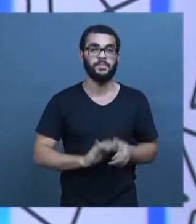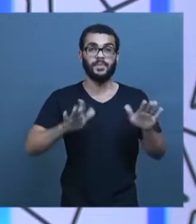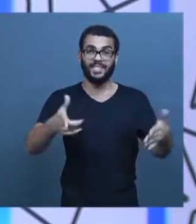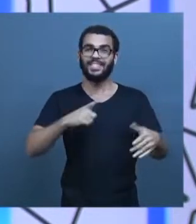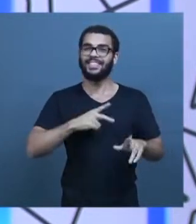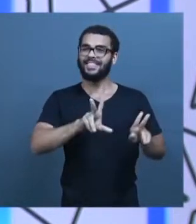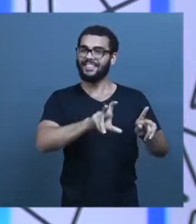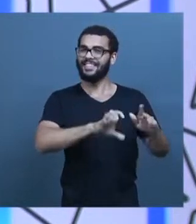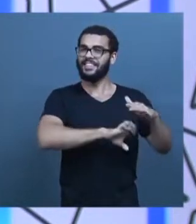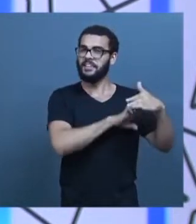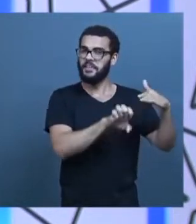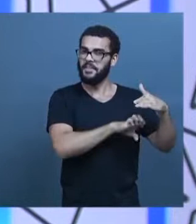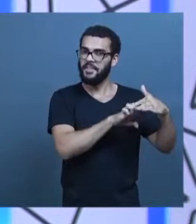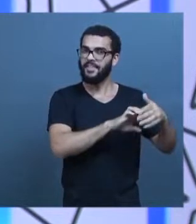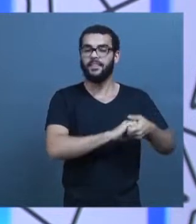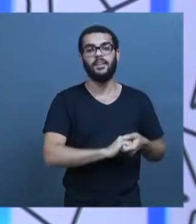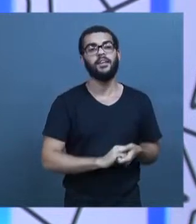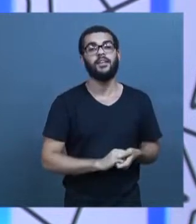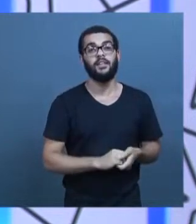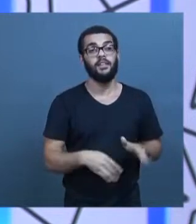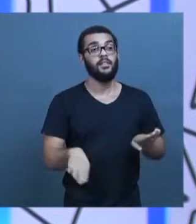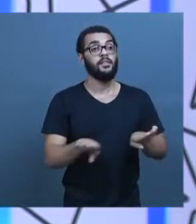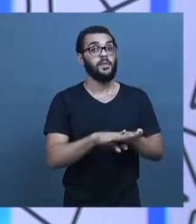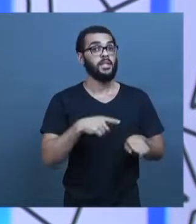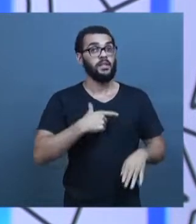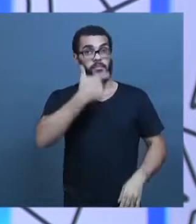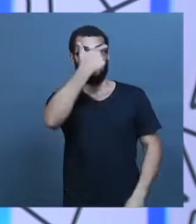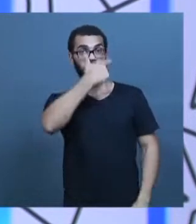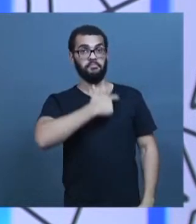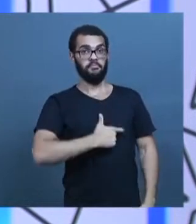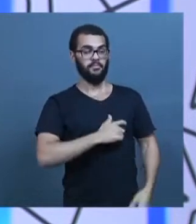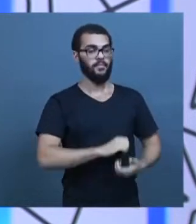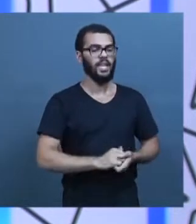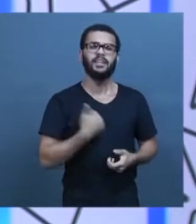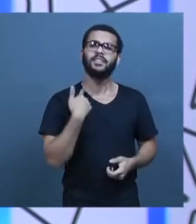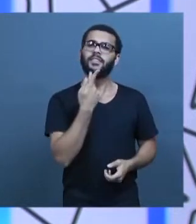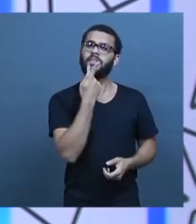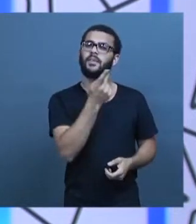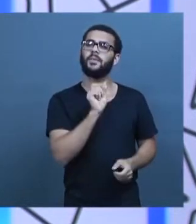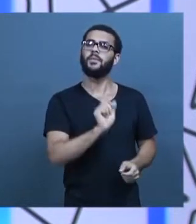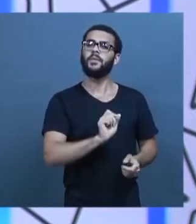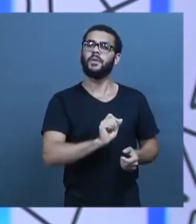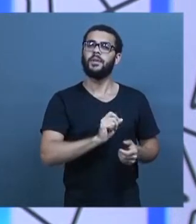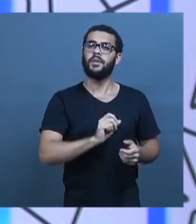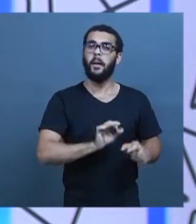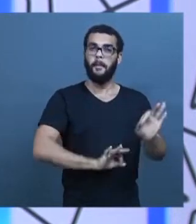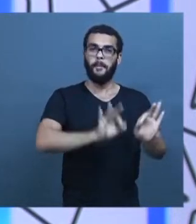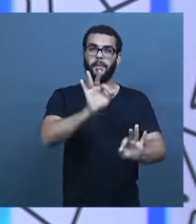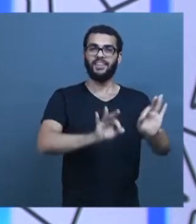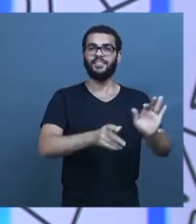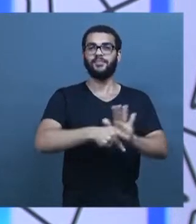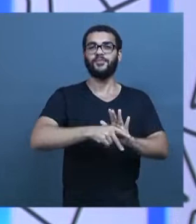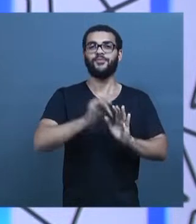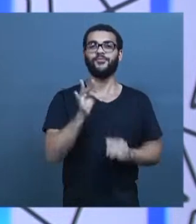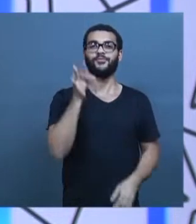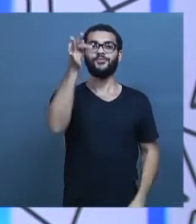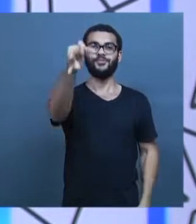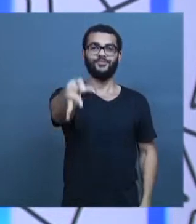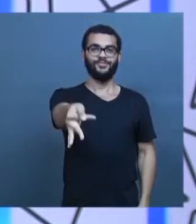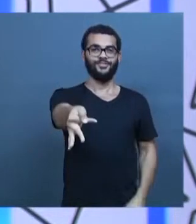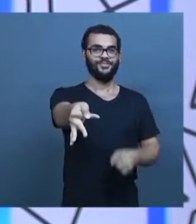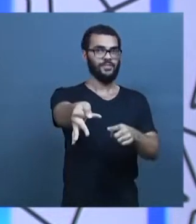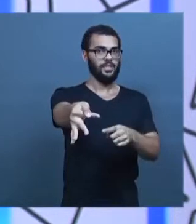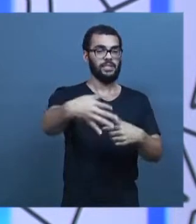temos, como você disse, a questão pessoal. Quando a gente fala em planejamento, planejar é futuro. E realmente o futuro é